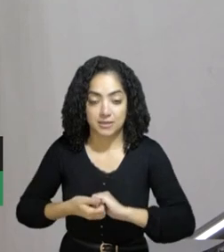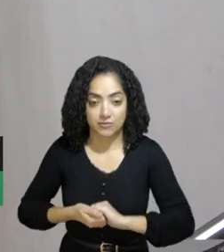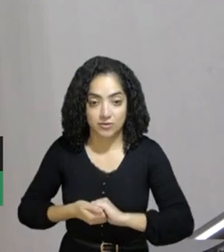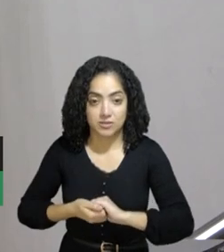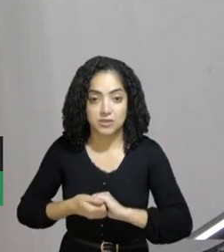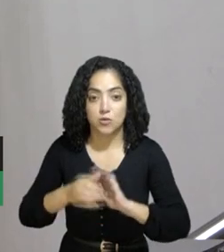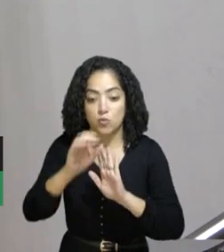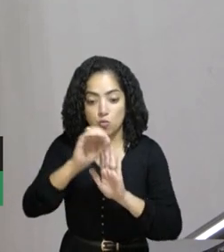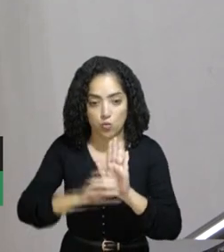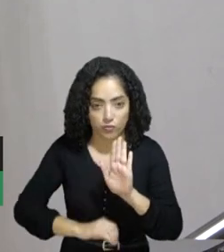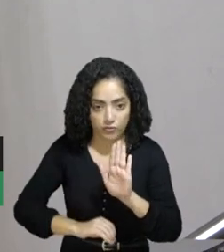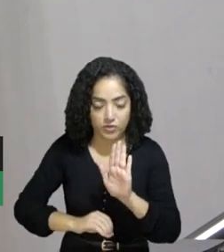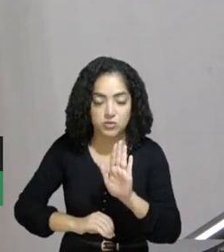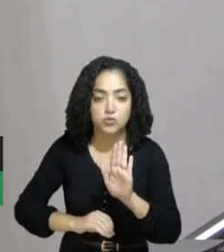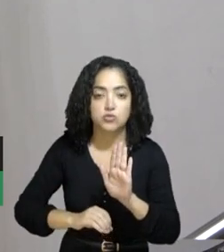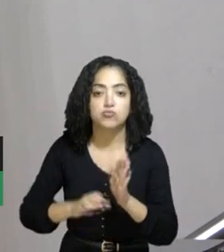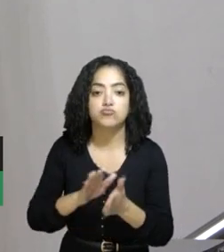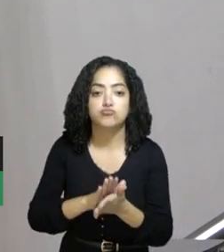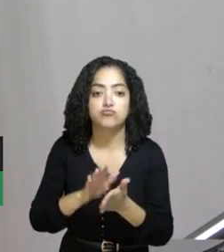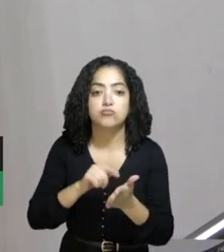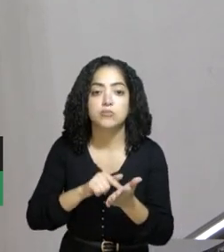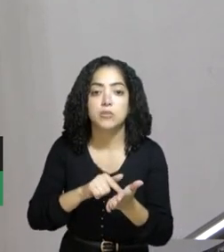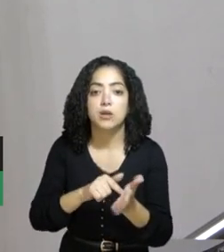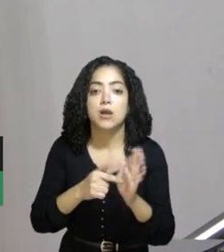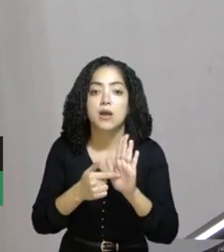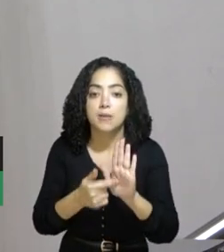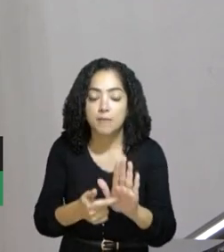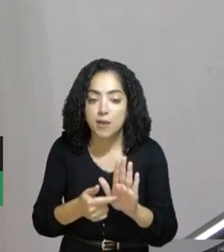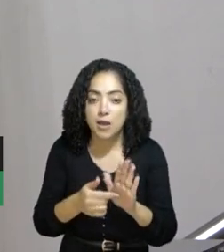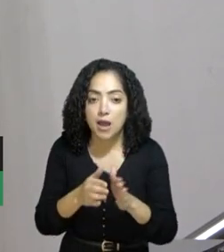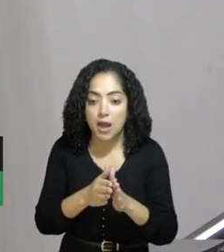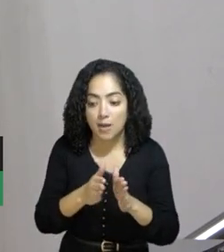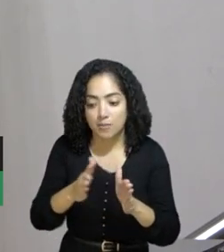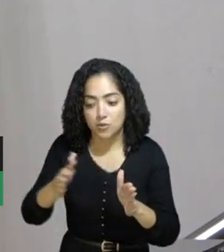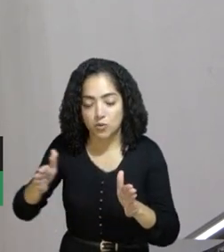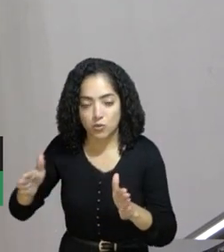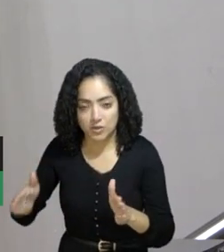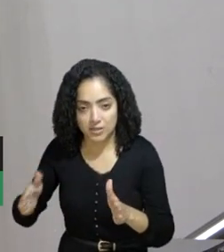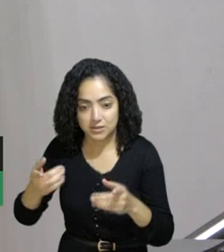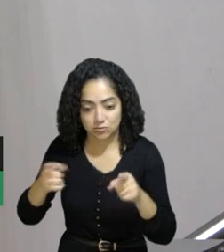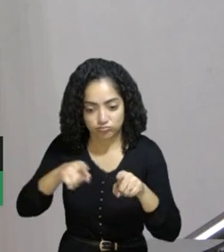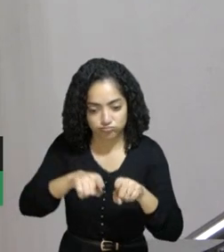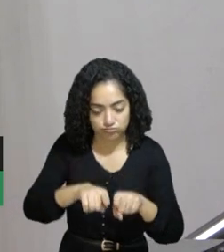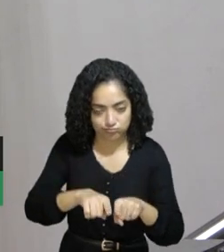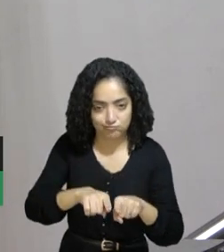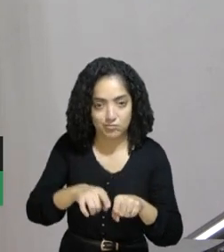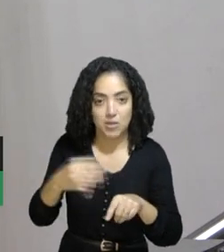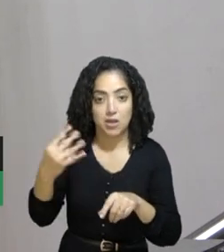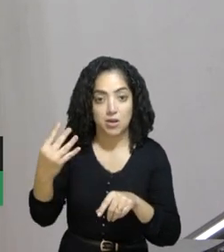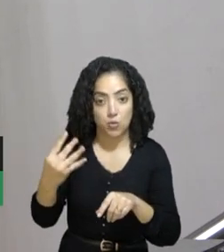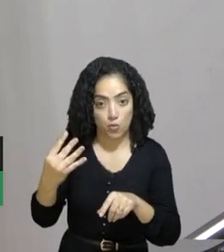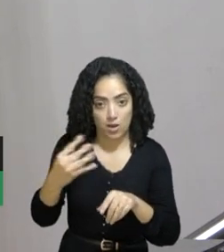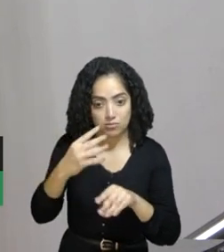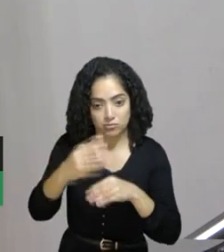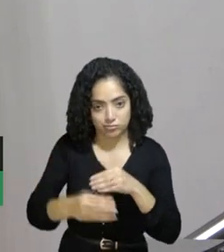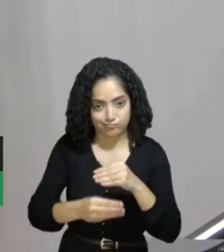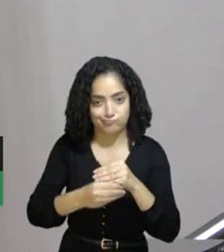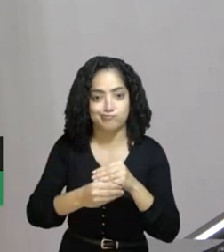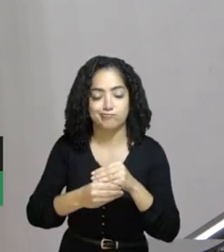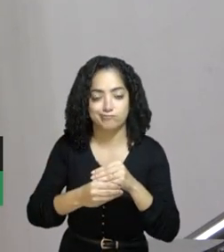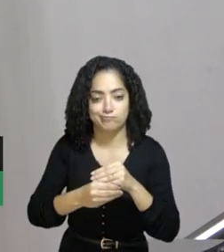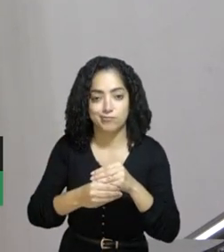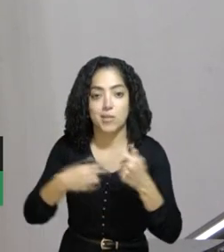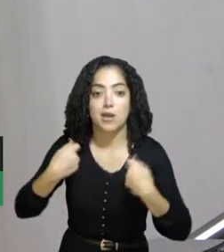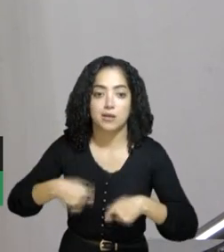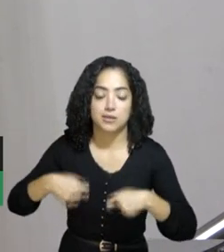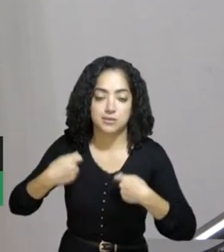federal solicitando mais uma vez a prorrogação de prazo do convênio, indo para o quarto aditivo, devido à